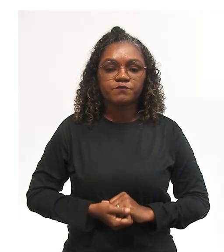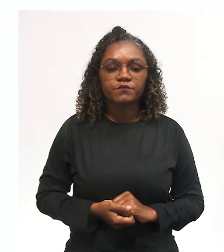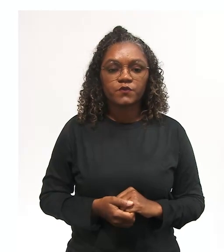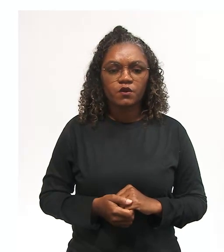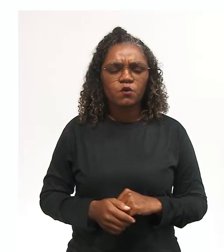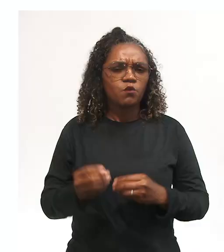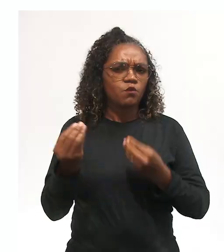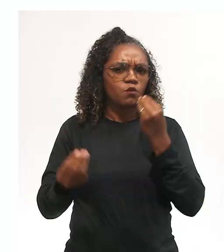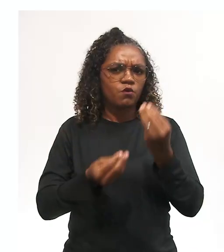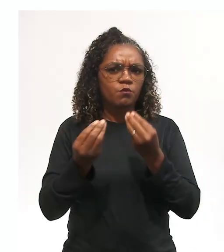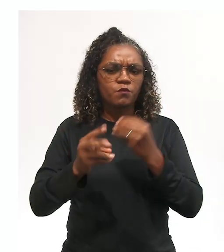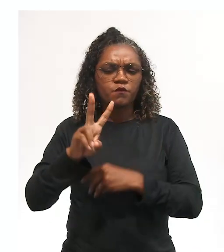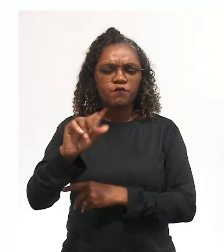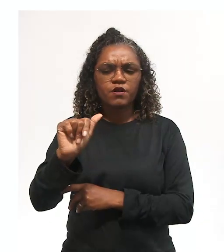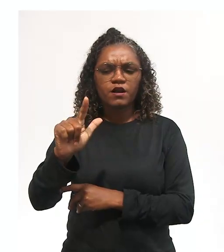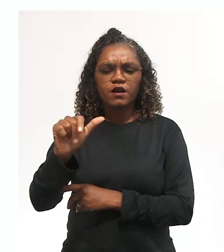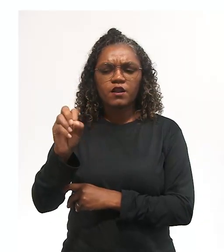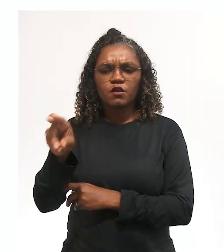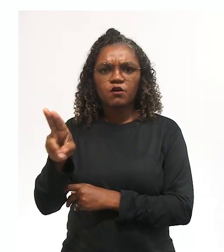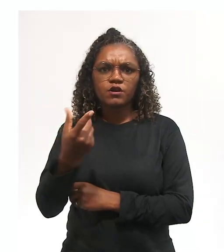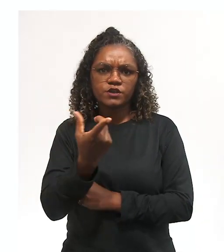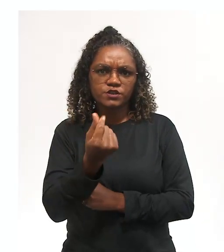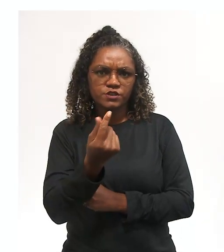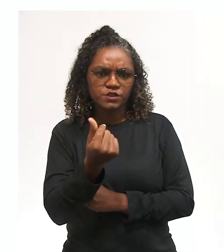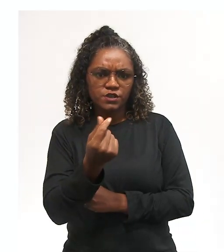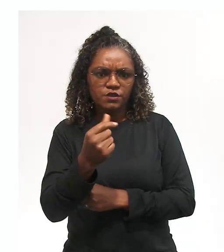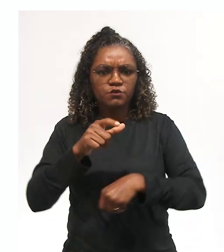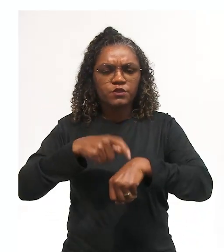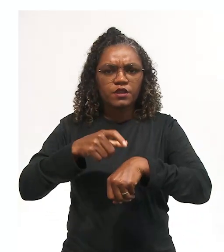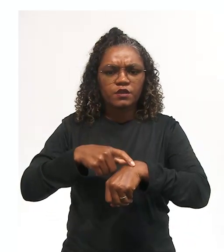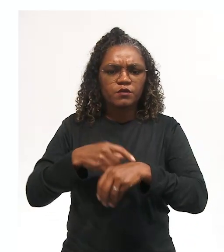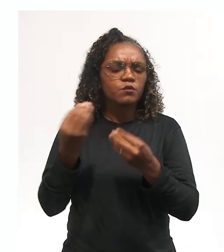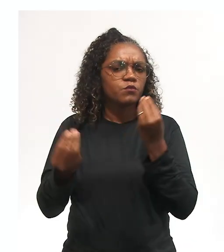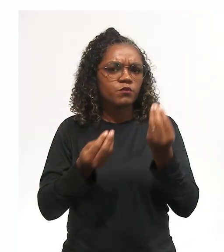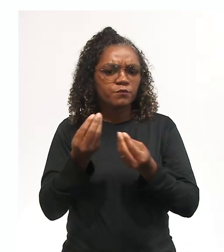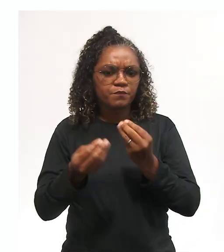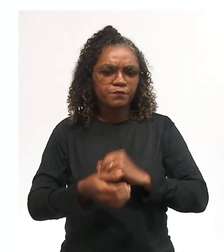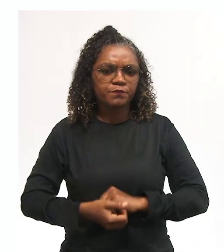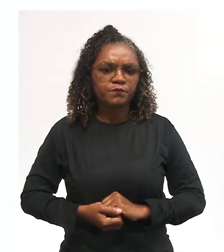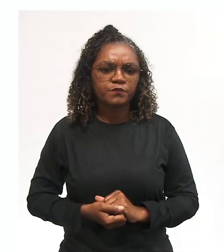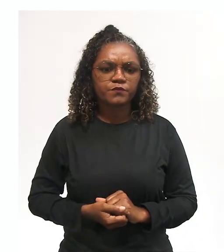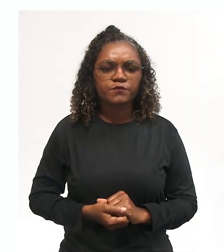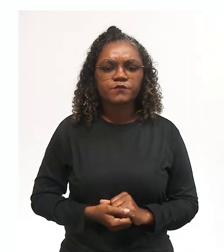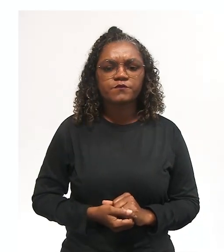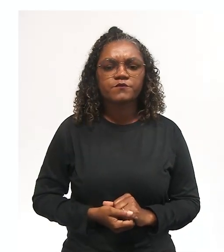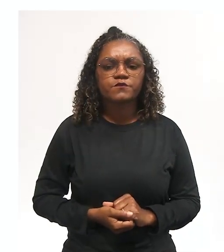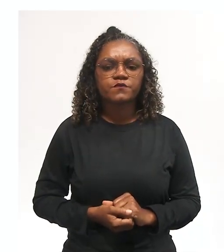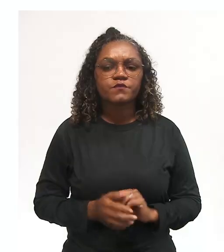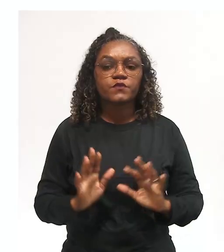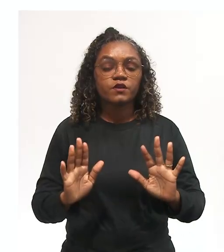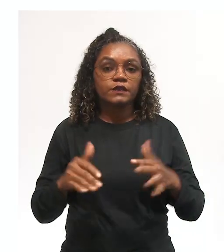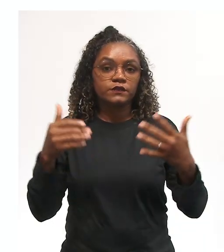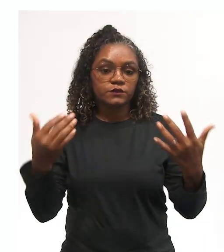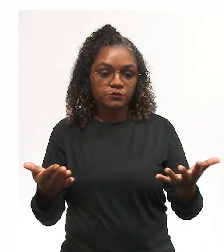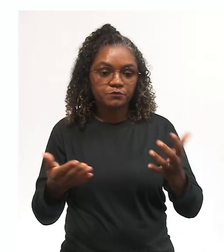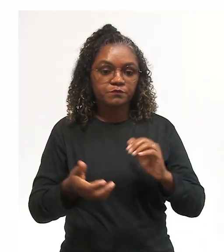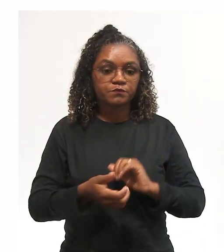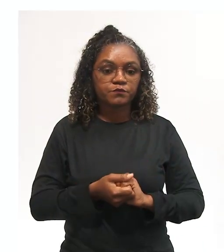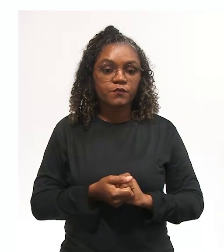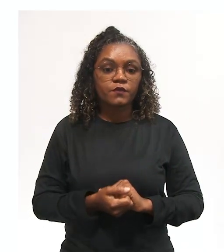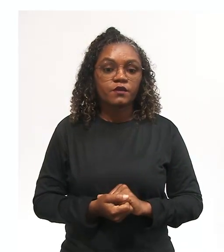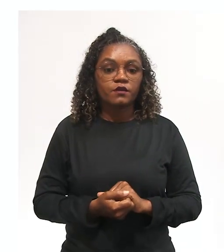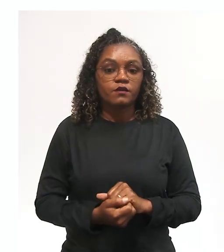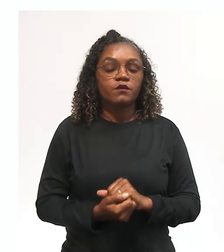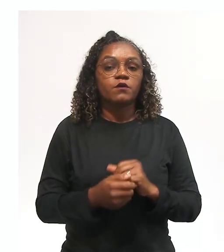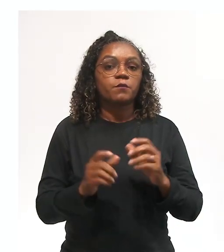Ao se dispor a emprestar o possuidor do dinheiro para avaliar seus recursos, capital, deve